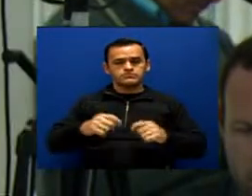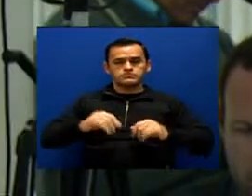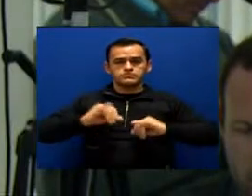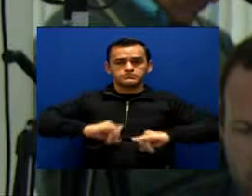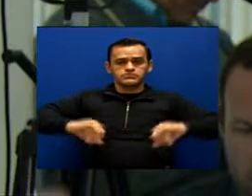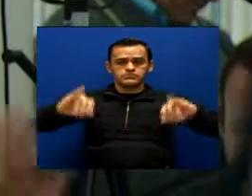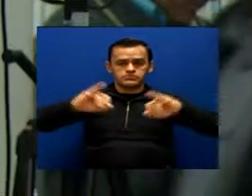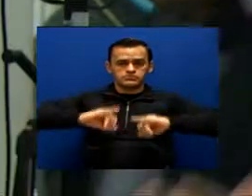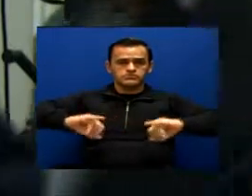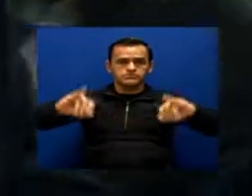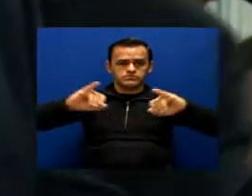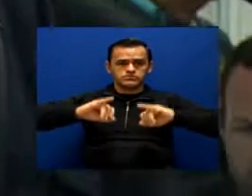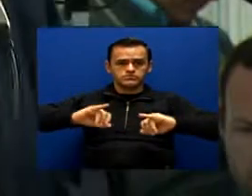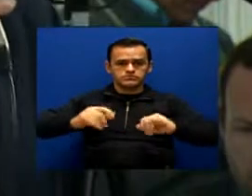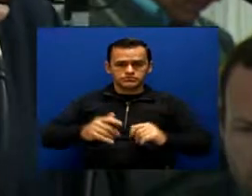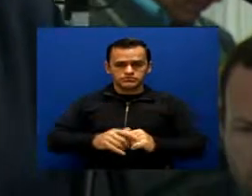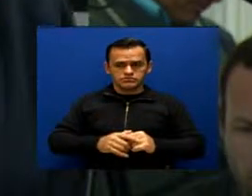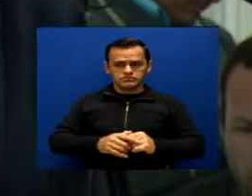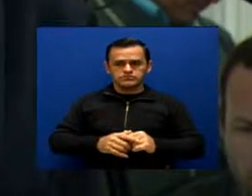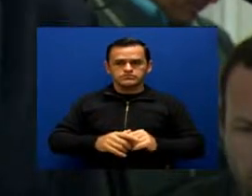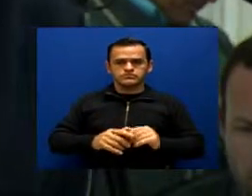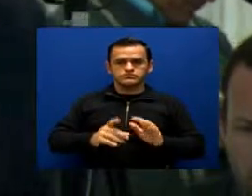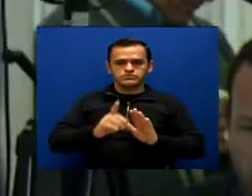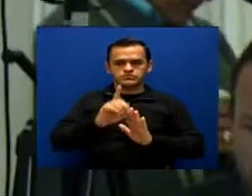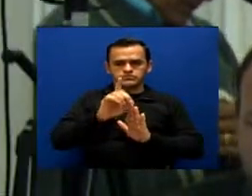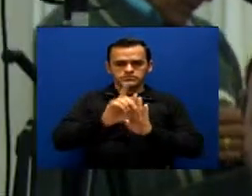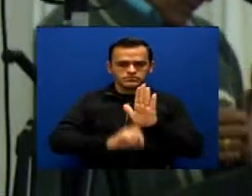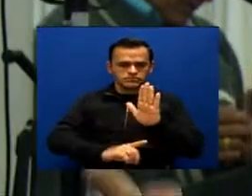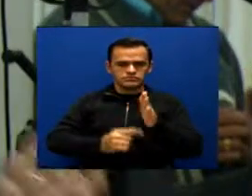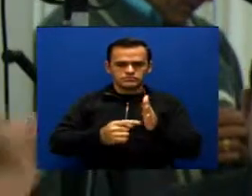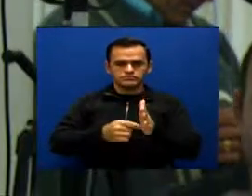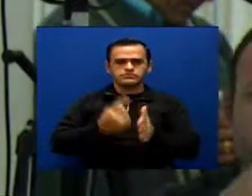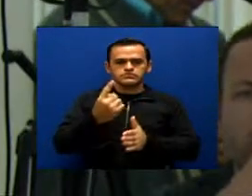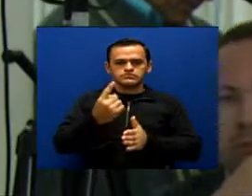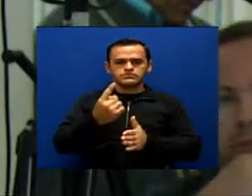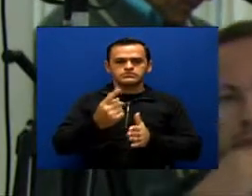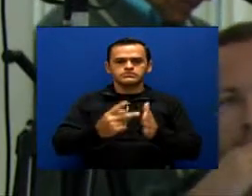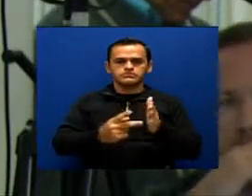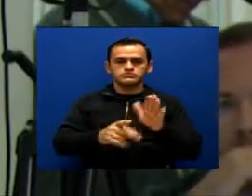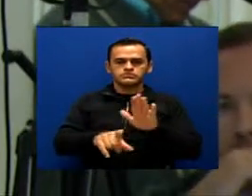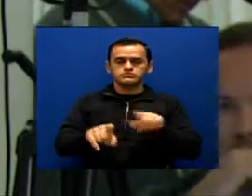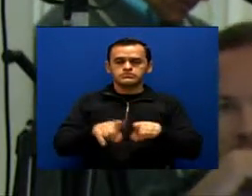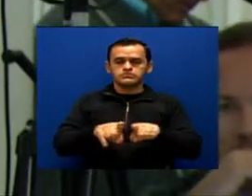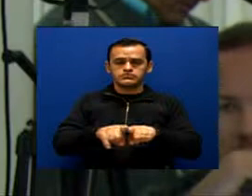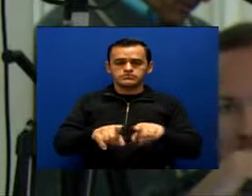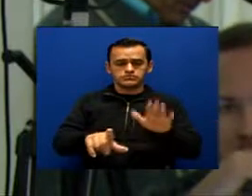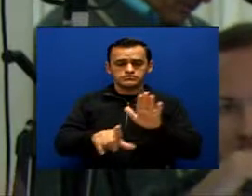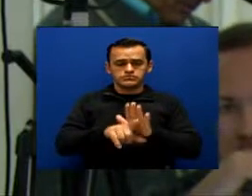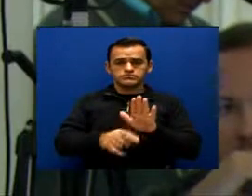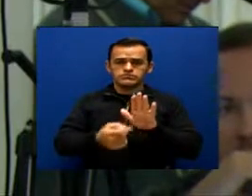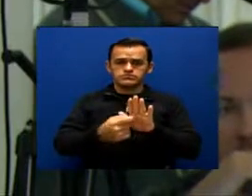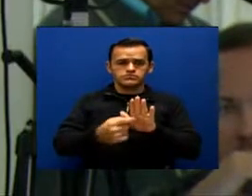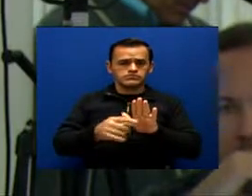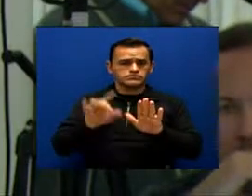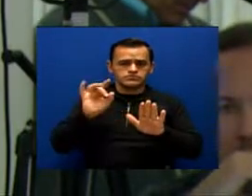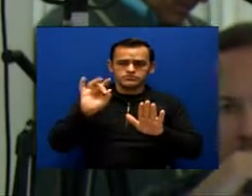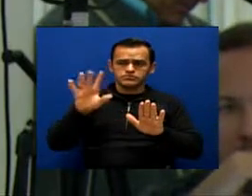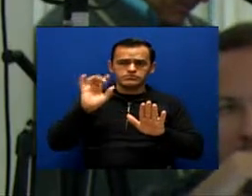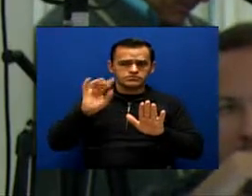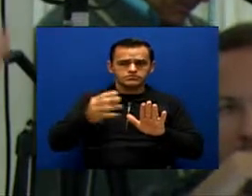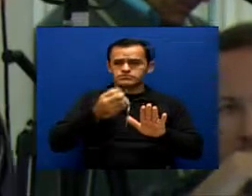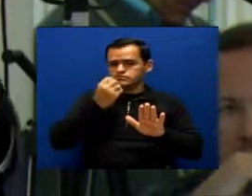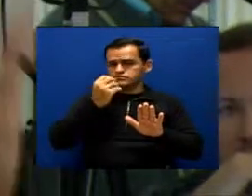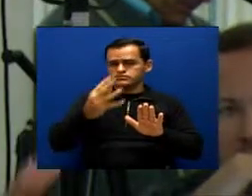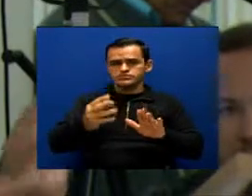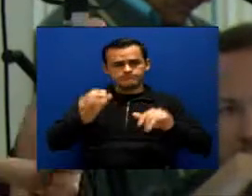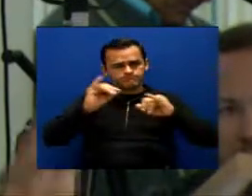divulgar tanto o primeiro direito que já existe, quanto essa lei de Vossa Excelência, que é fabulosa nesse sentido.